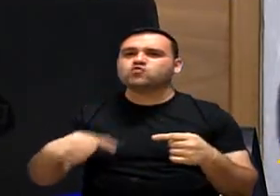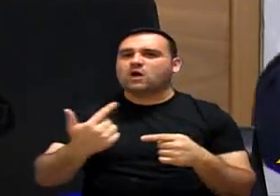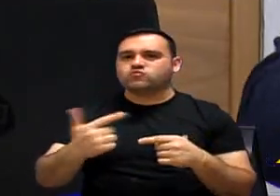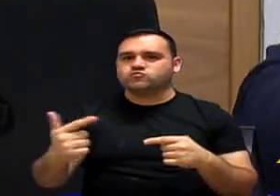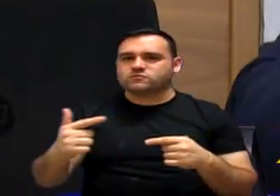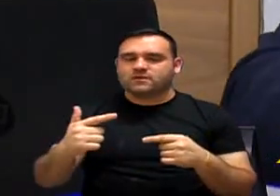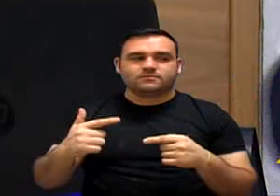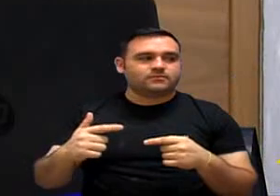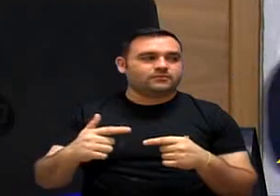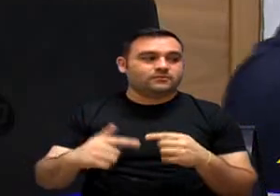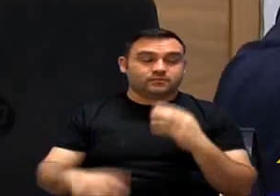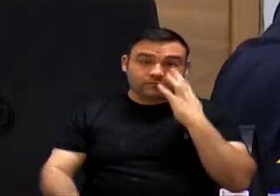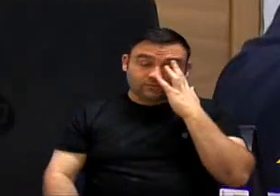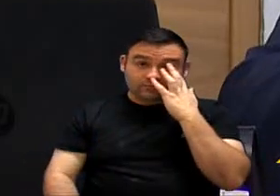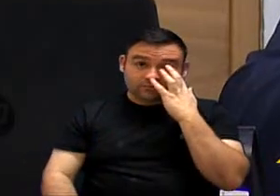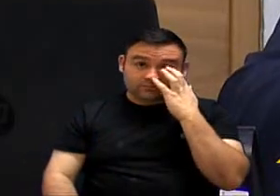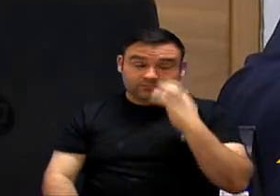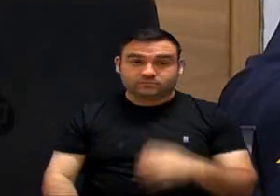discussão